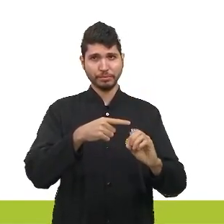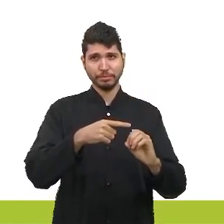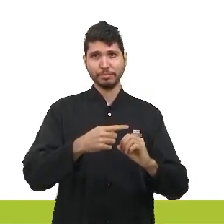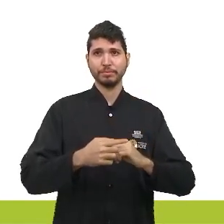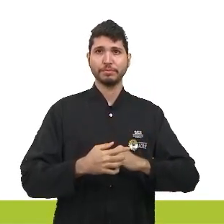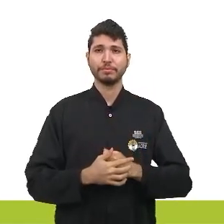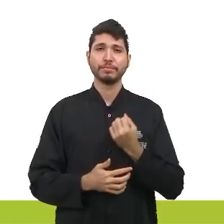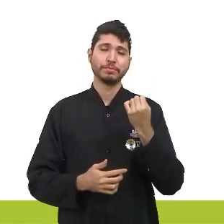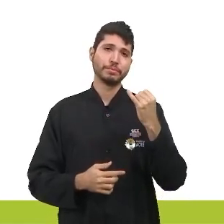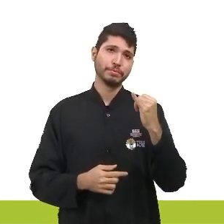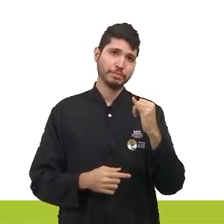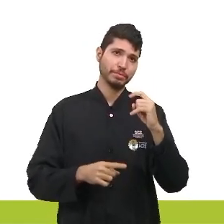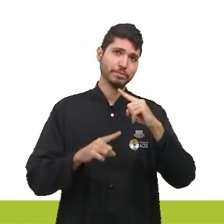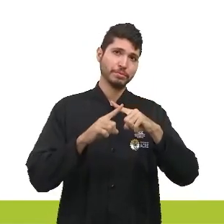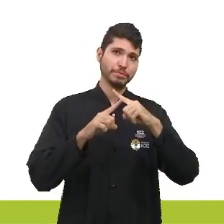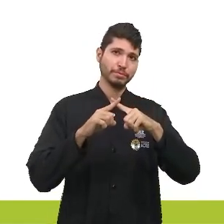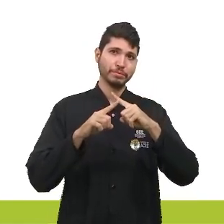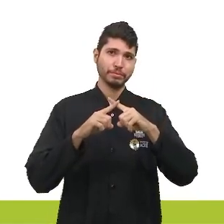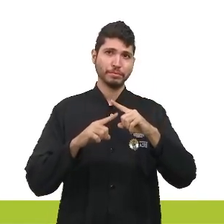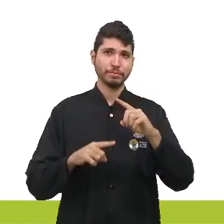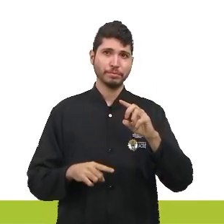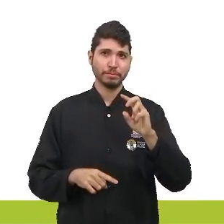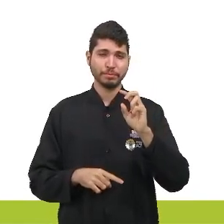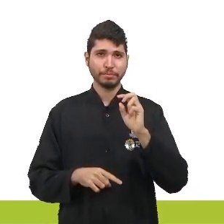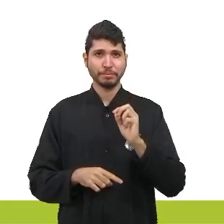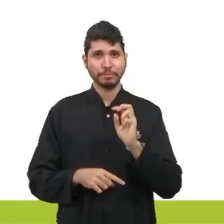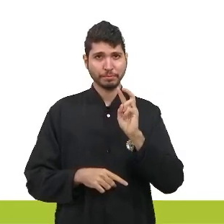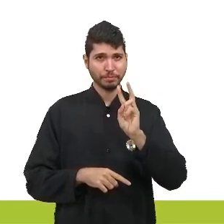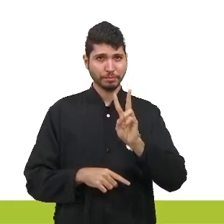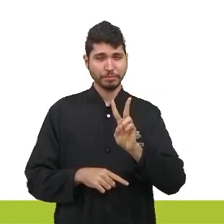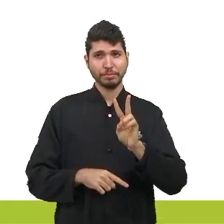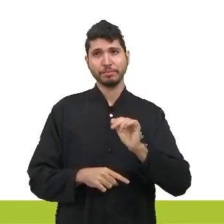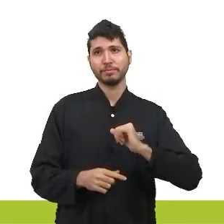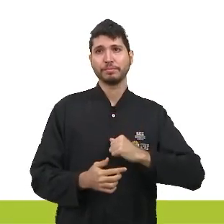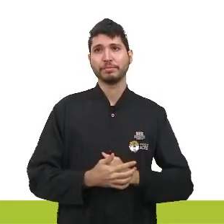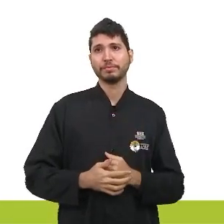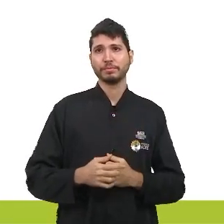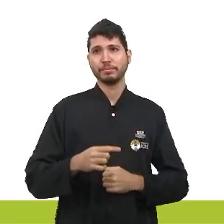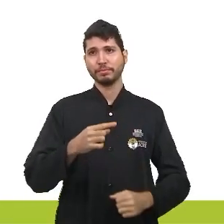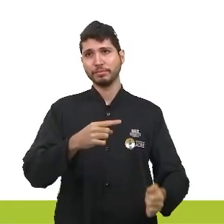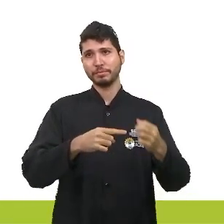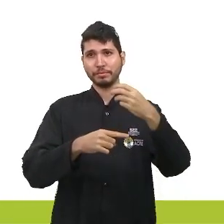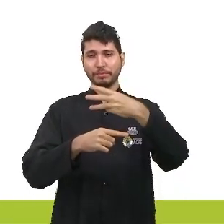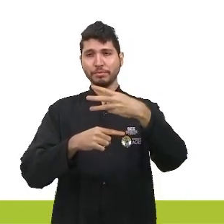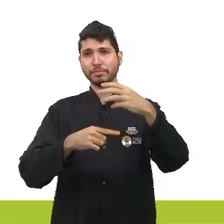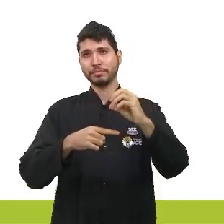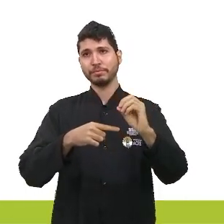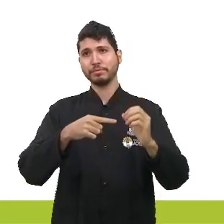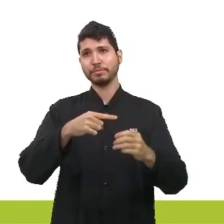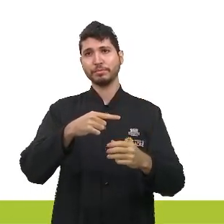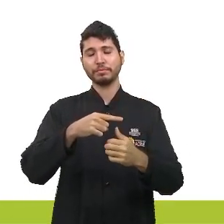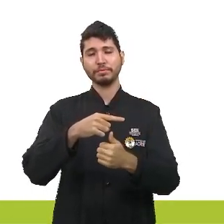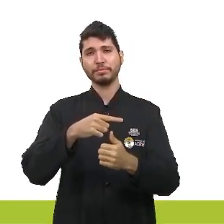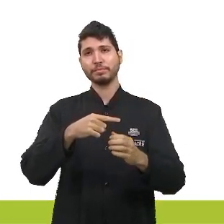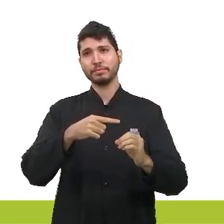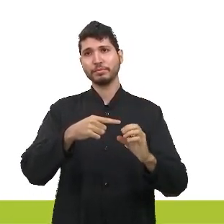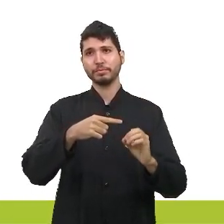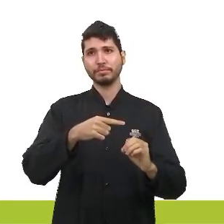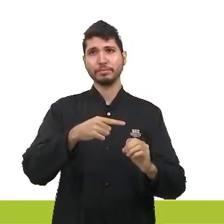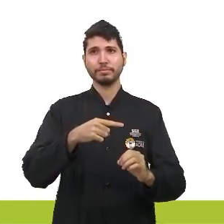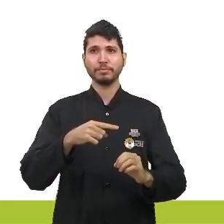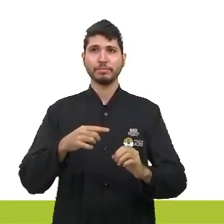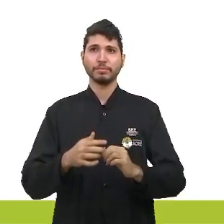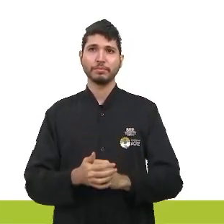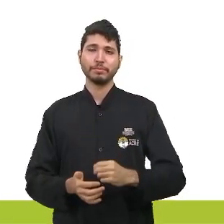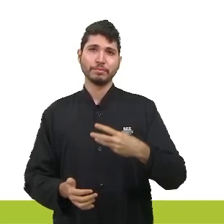embaixo, 30 sobre 100, ou 30%.